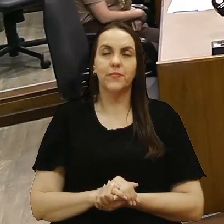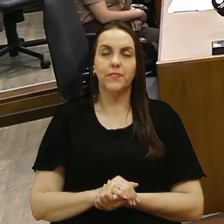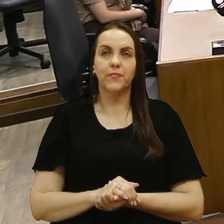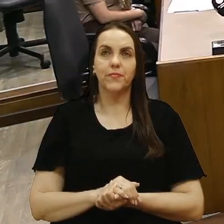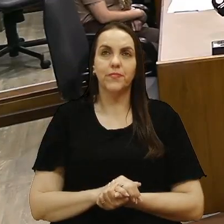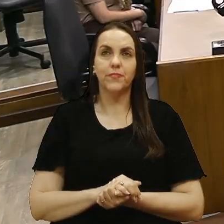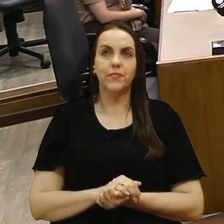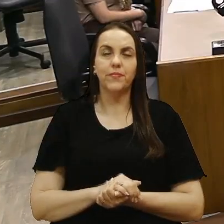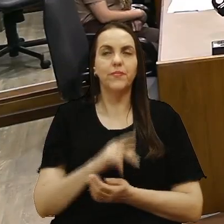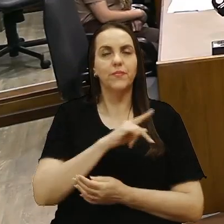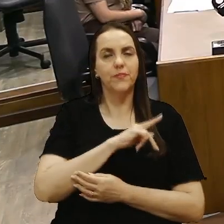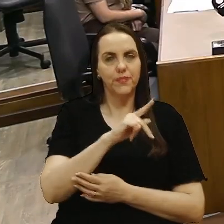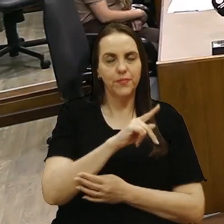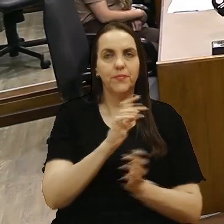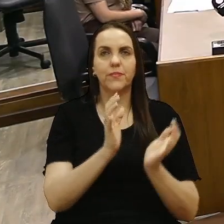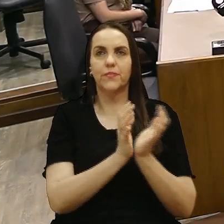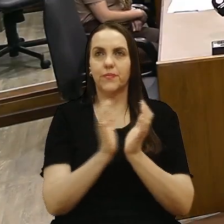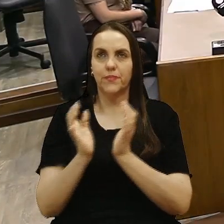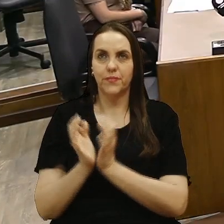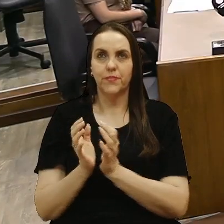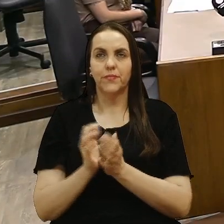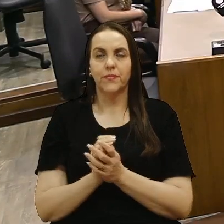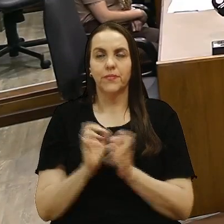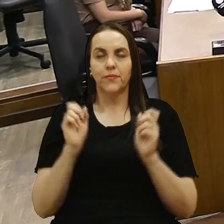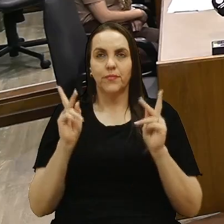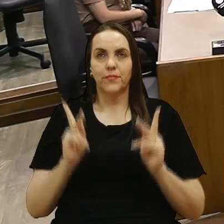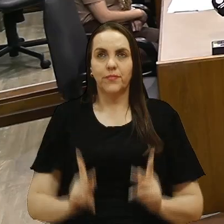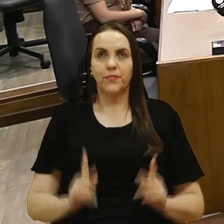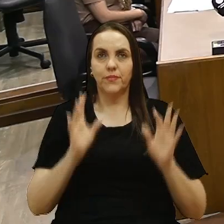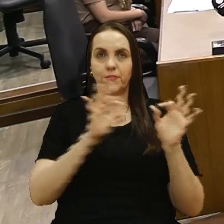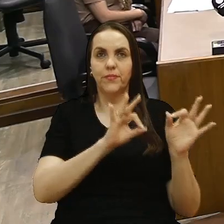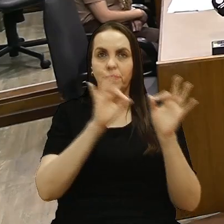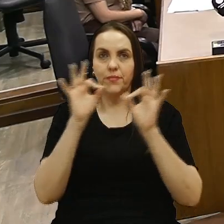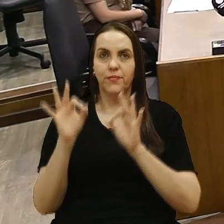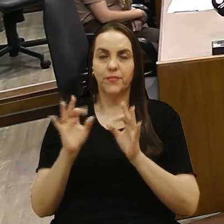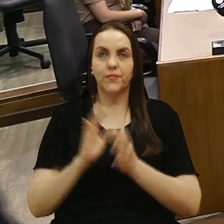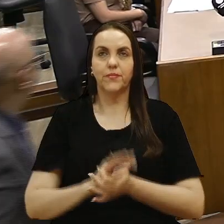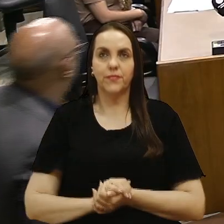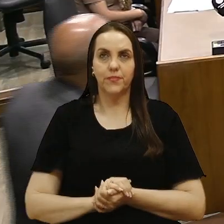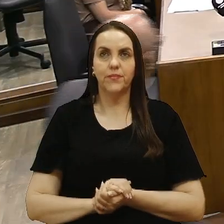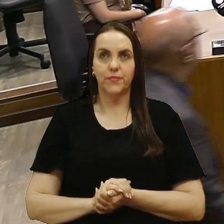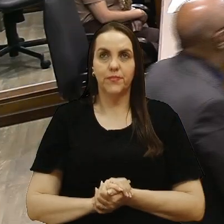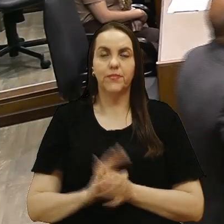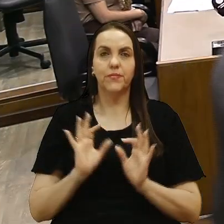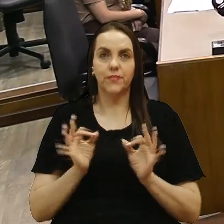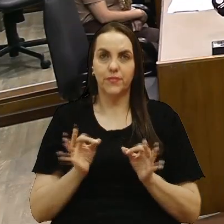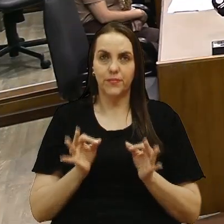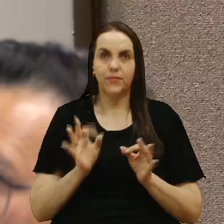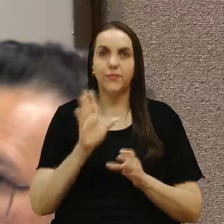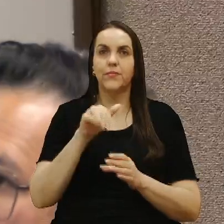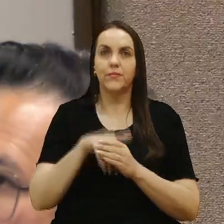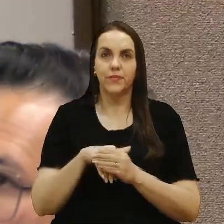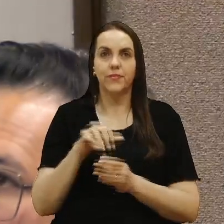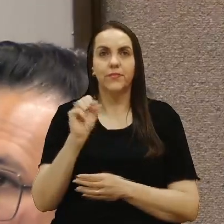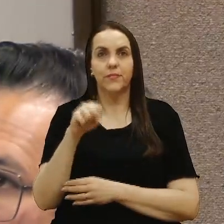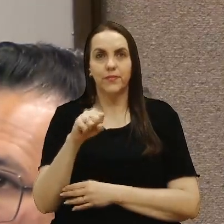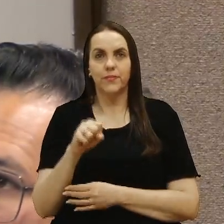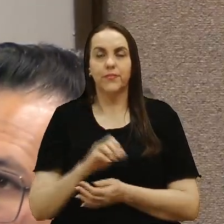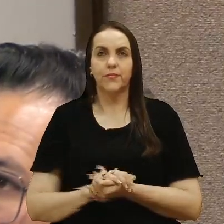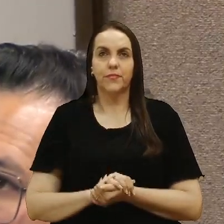Presidente, nobres colegas, pessoal que nos assiste, nos acompanha aqui pela TV Câmara, com certeza meu voto é sim, e